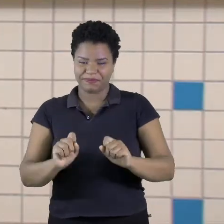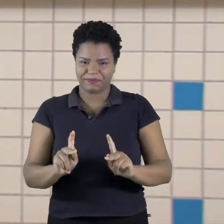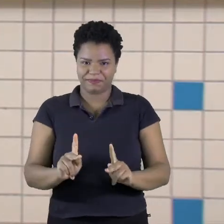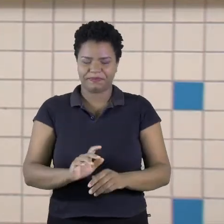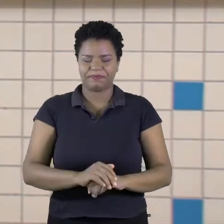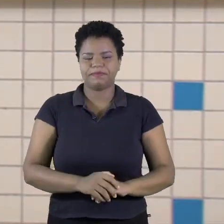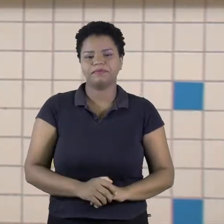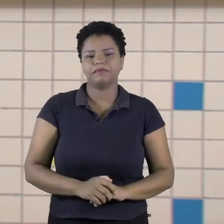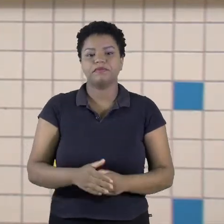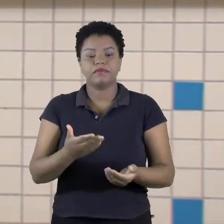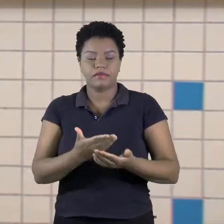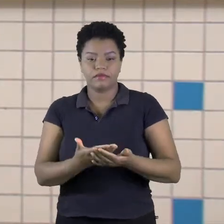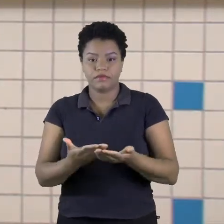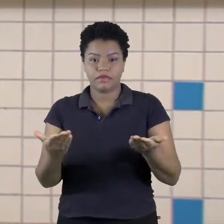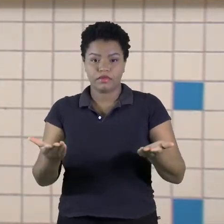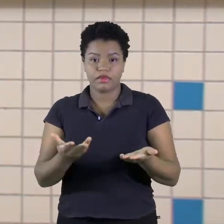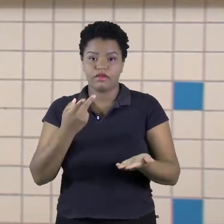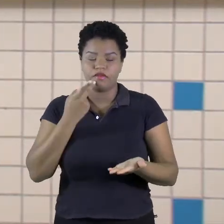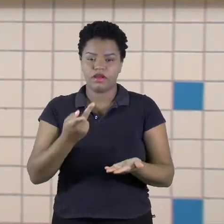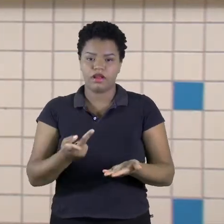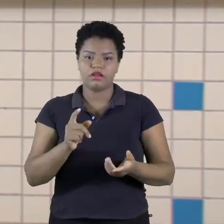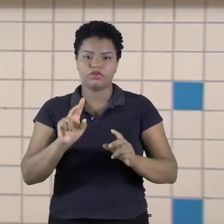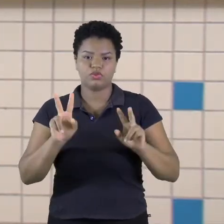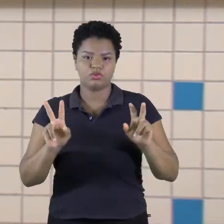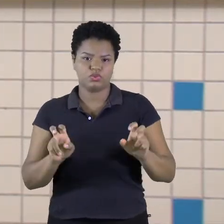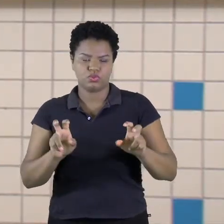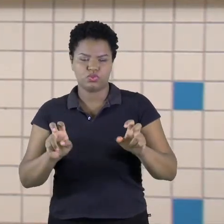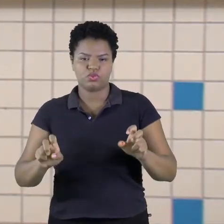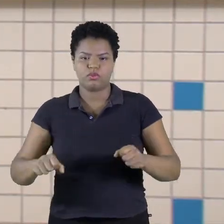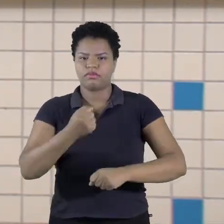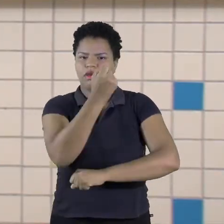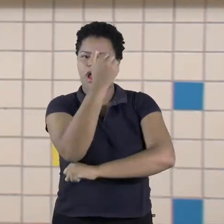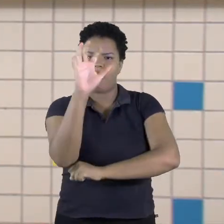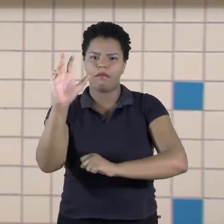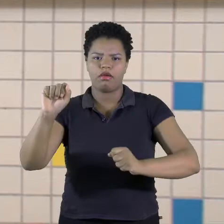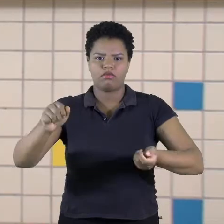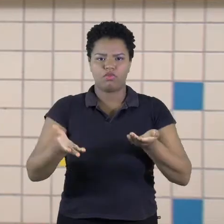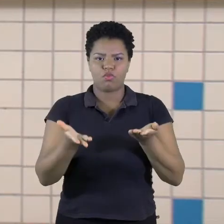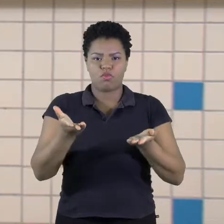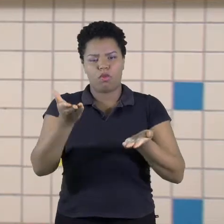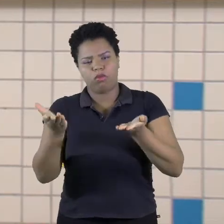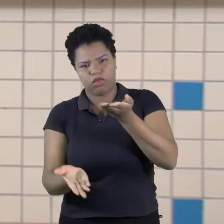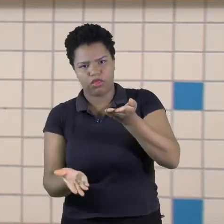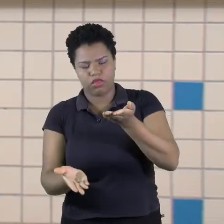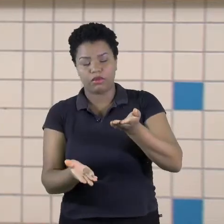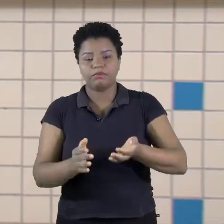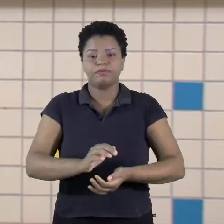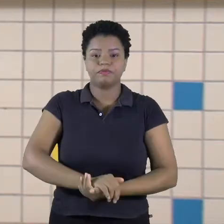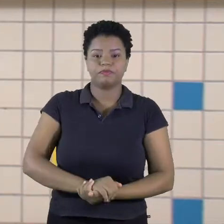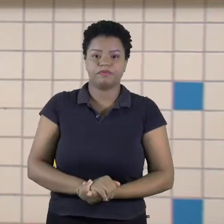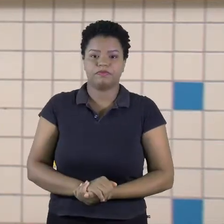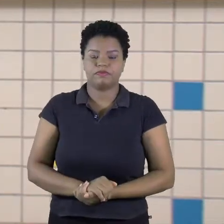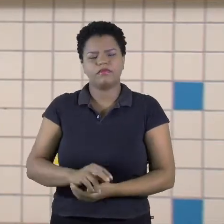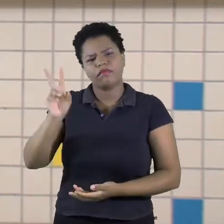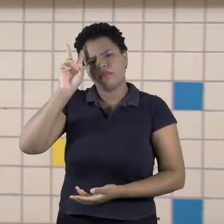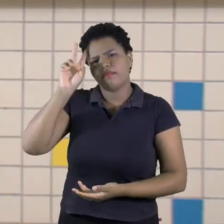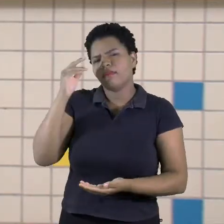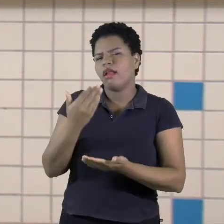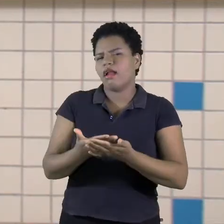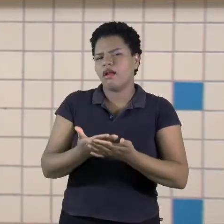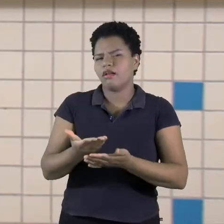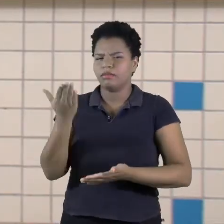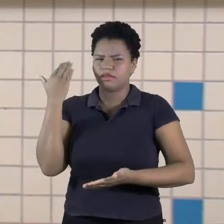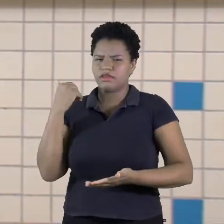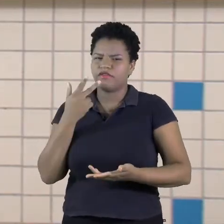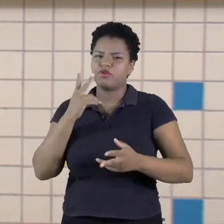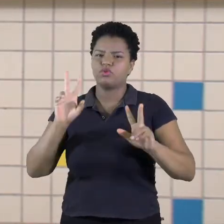A aula de hoje a gente vai falar sobre desequilíbrio ambiental. Vamos relembrar a nossa aula passada que a gente falou sobre